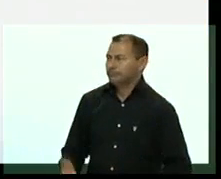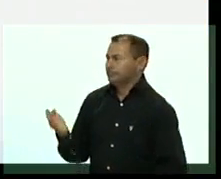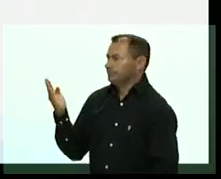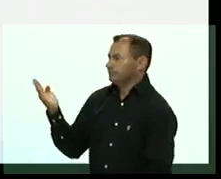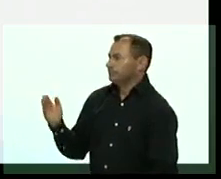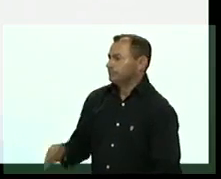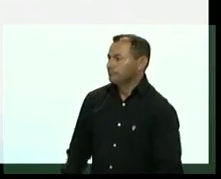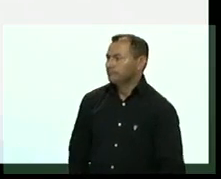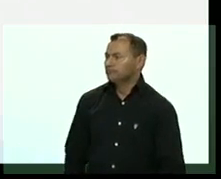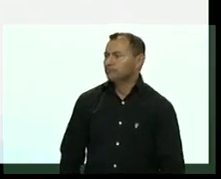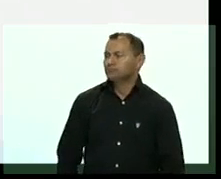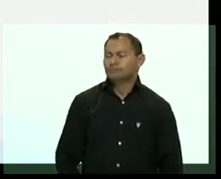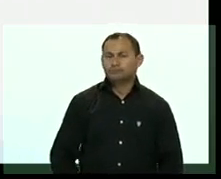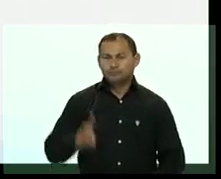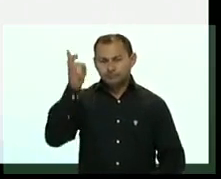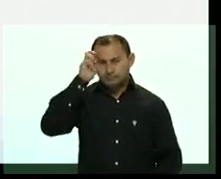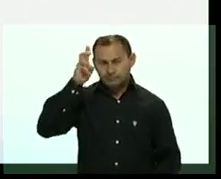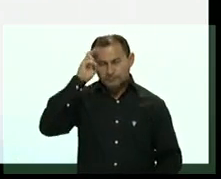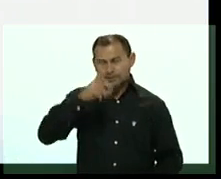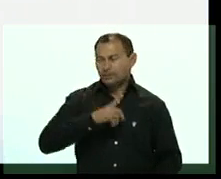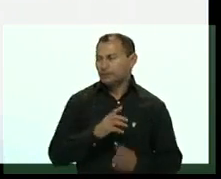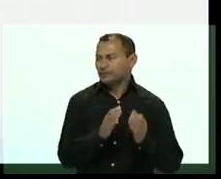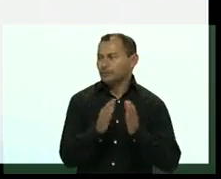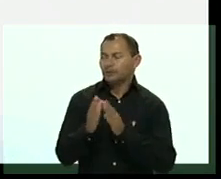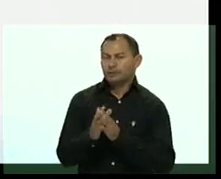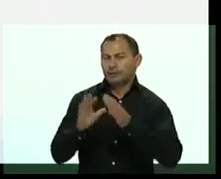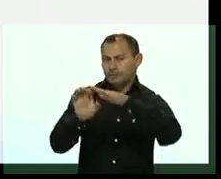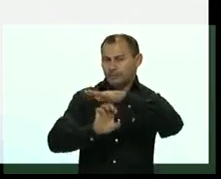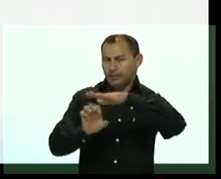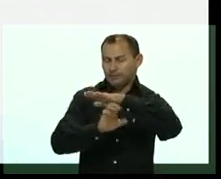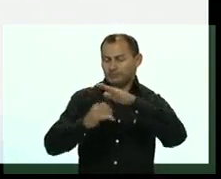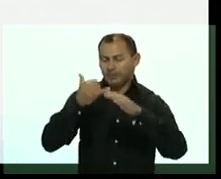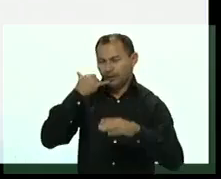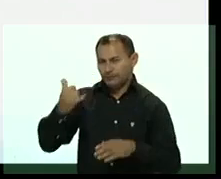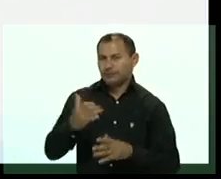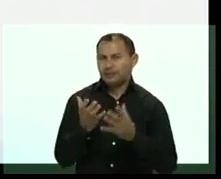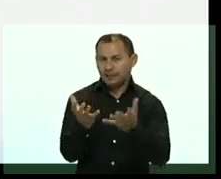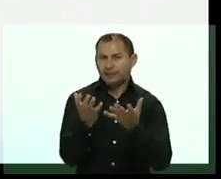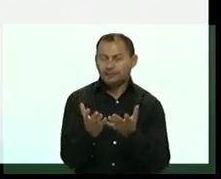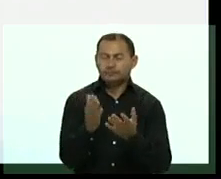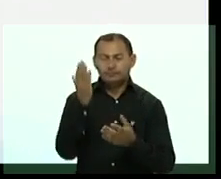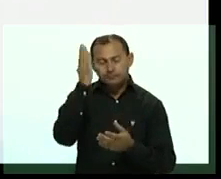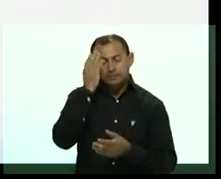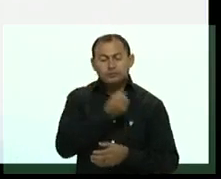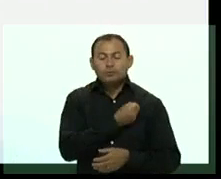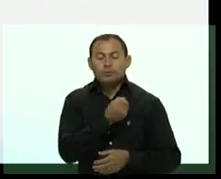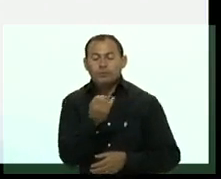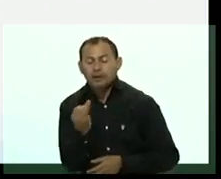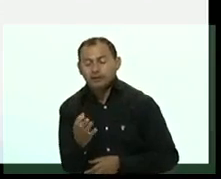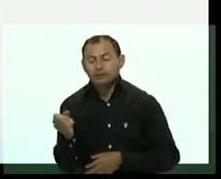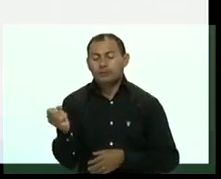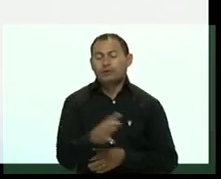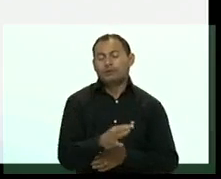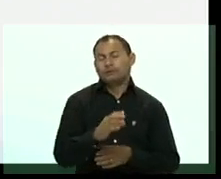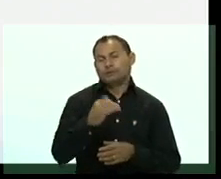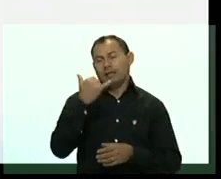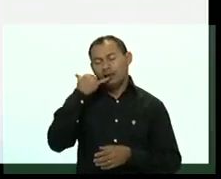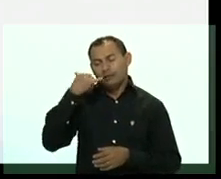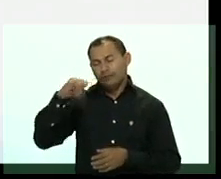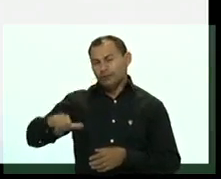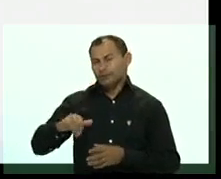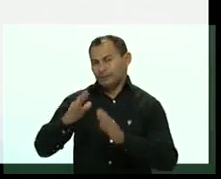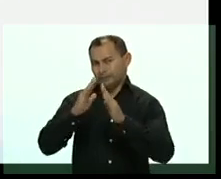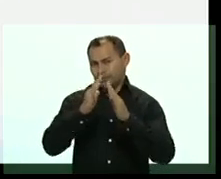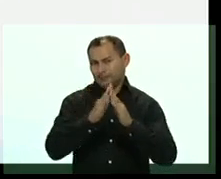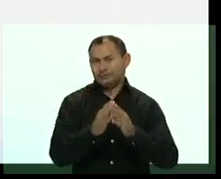quadro. Então, relembrando que a gente tem uma companhia telefônica, ela quer estimar o número de novas linhas residenciais,